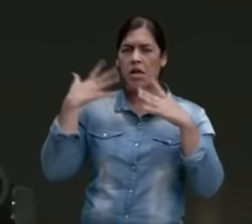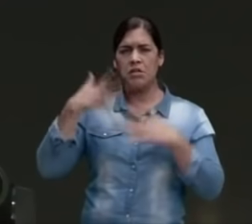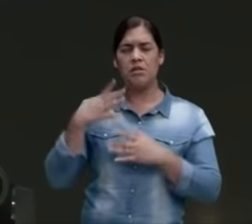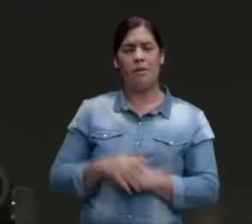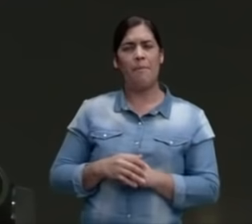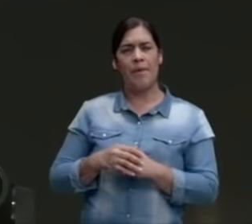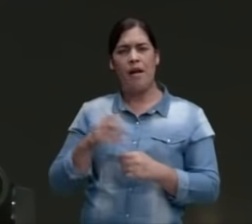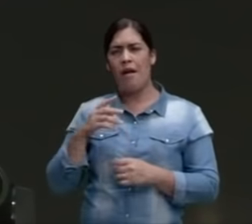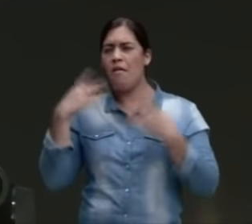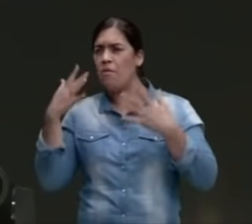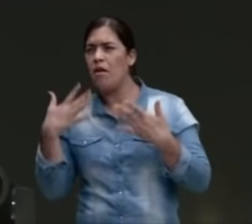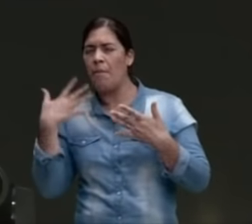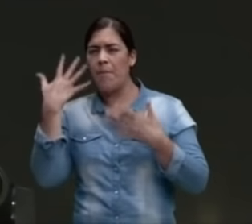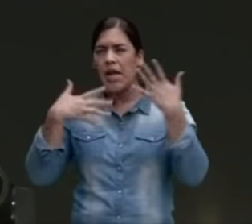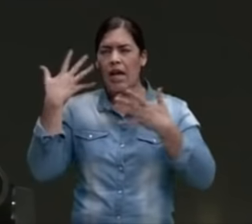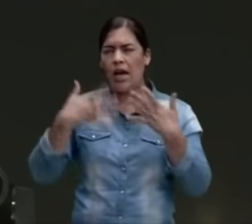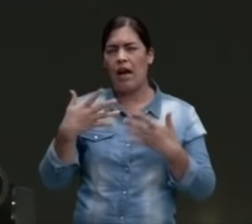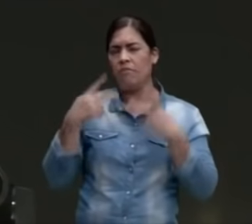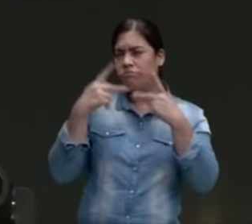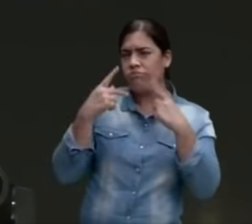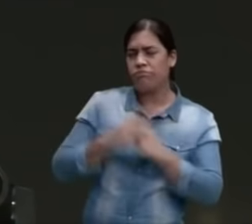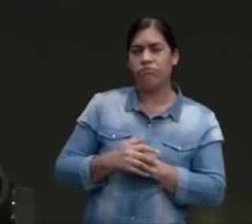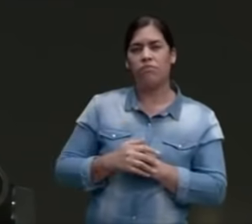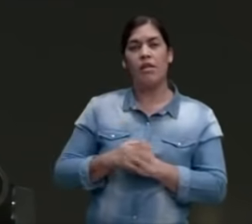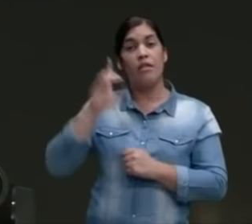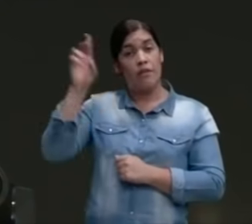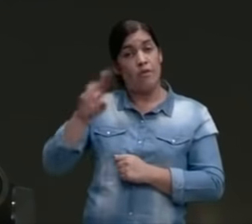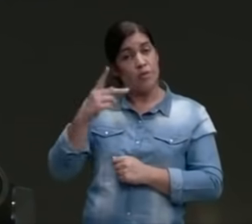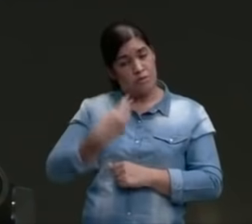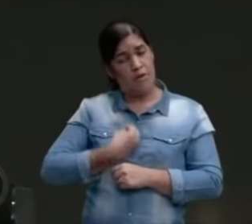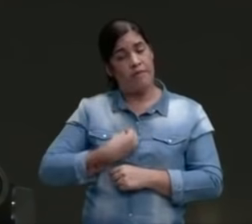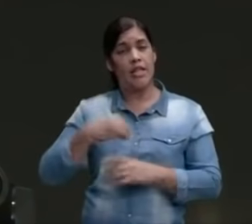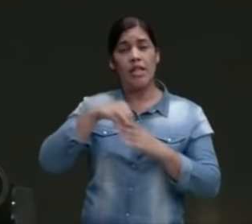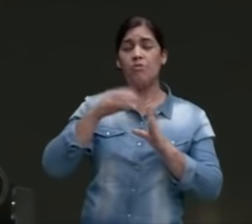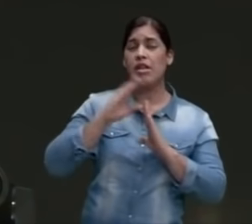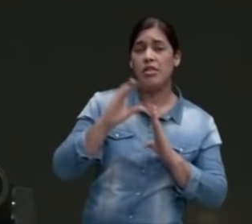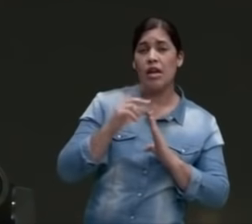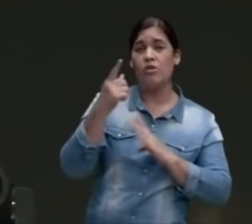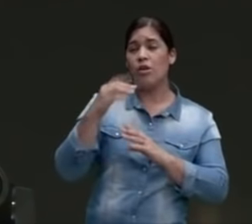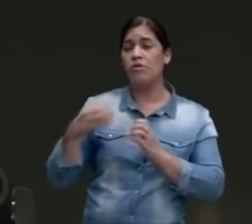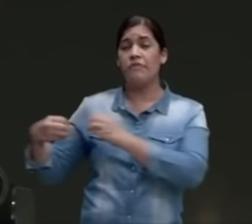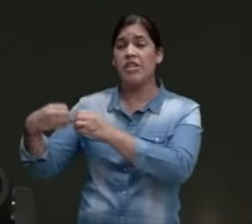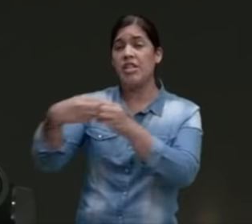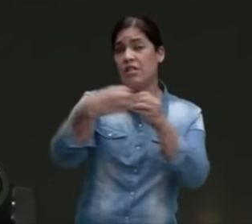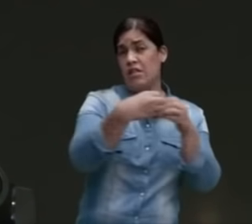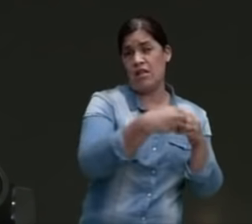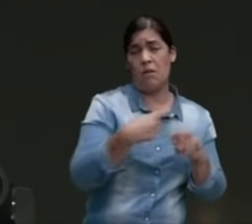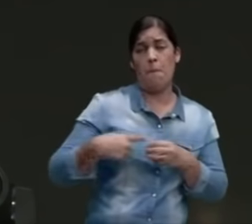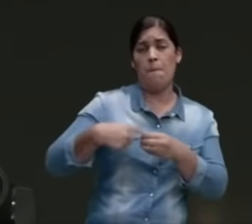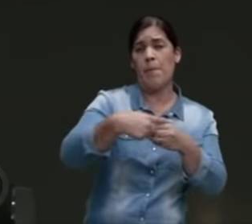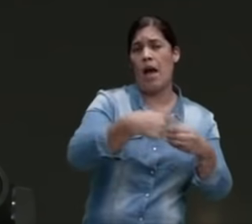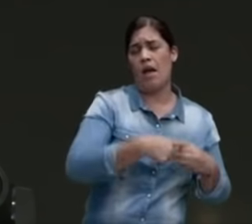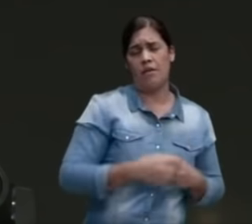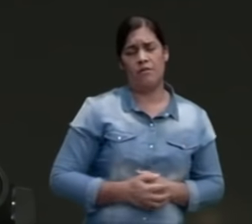Deus vai te usar, seja na sua casa, na sua vizinhança, na sua célula, Não fique esperando o outro se encher do